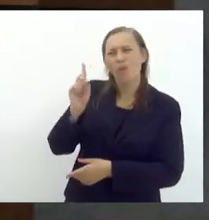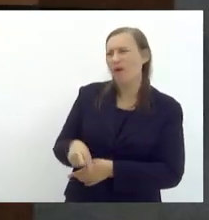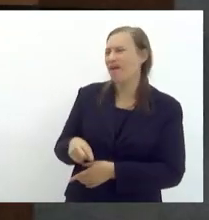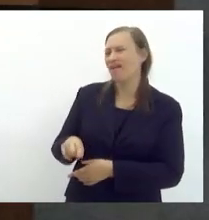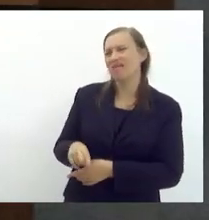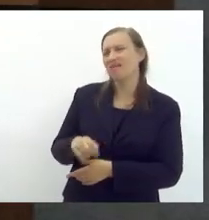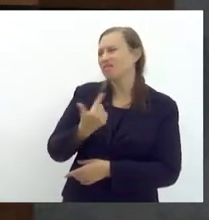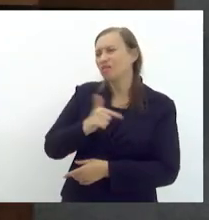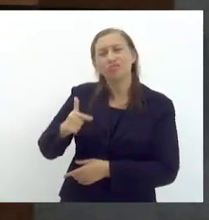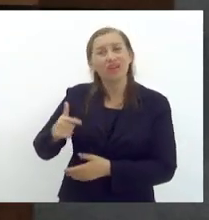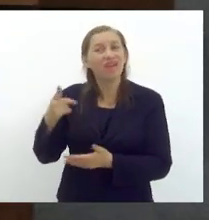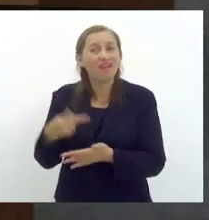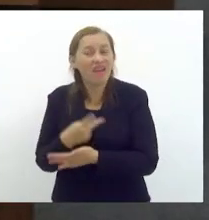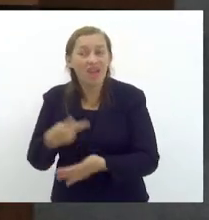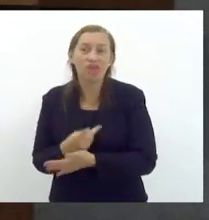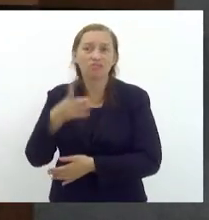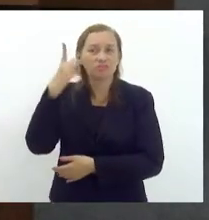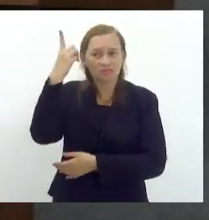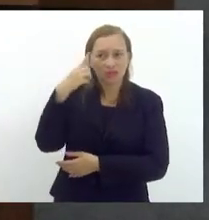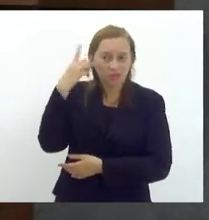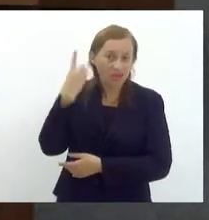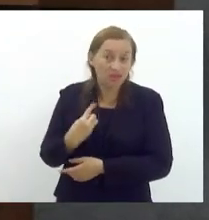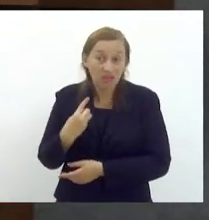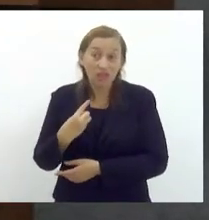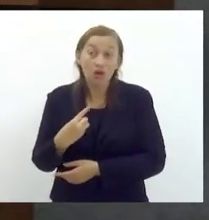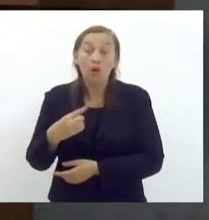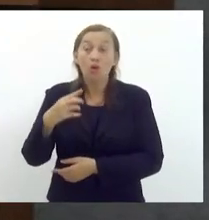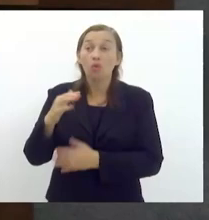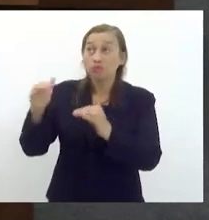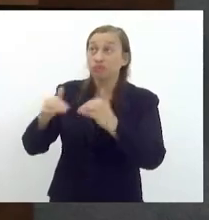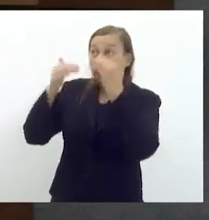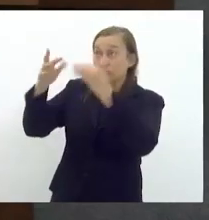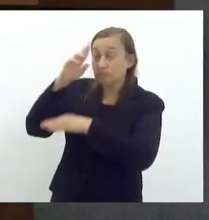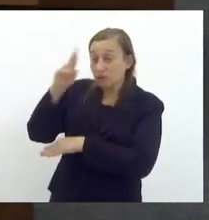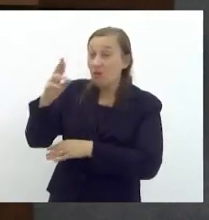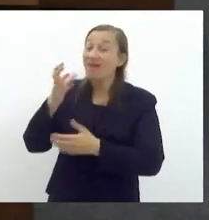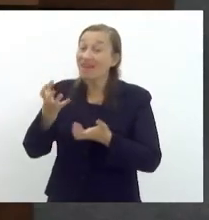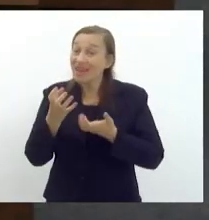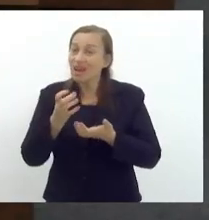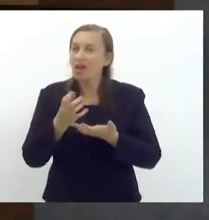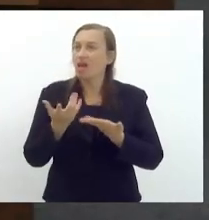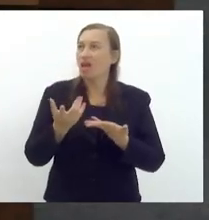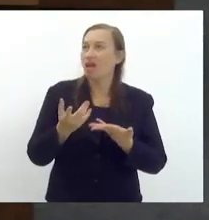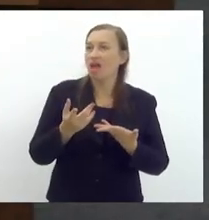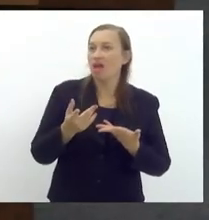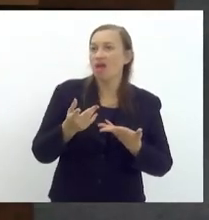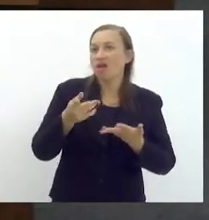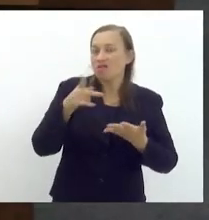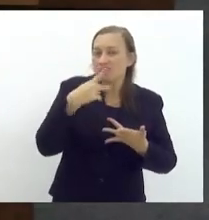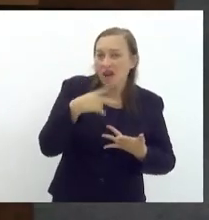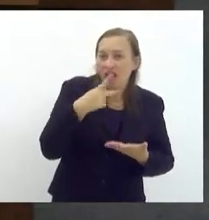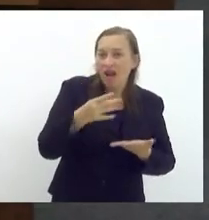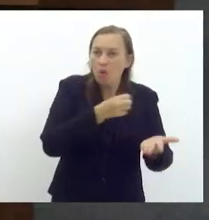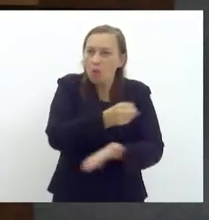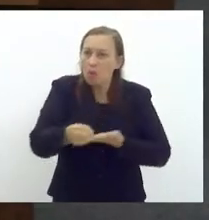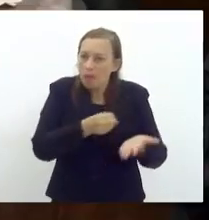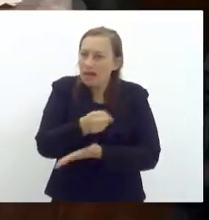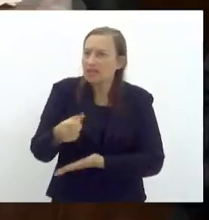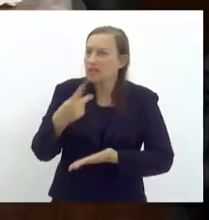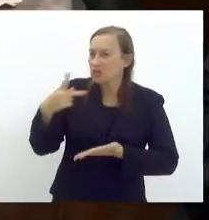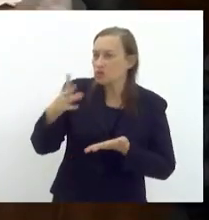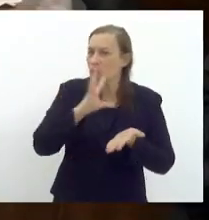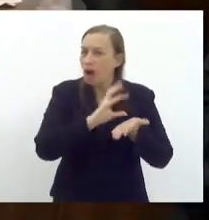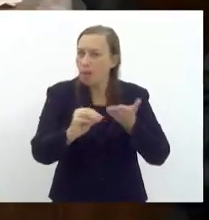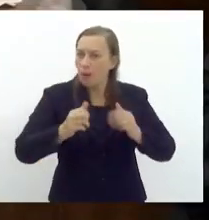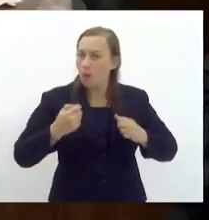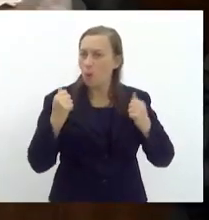há qualquer erro de procedimento deputada Dani vossa excelência que ele querer sustentar um discurso com base na sua pauta e na